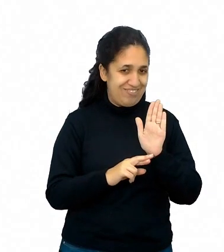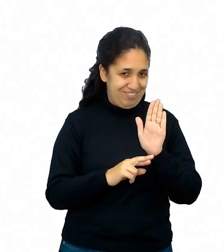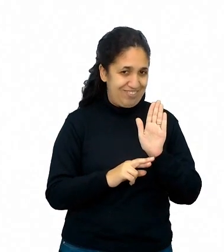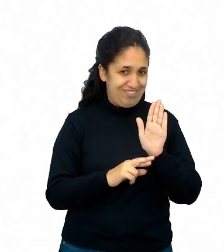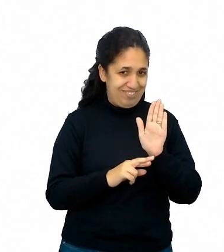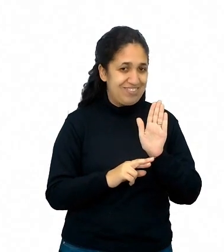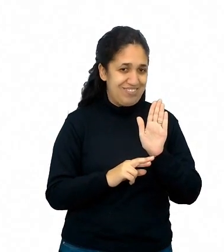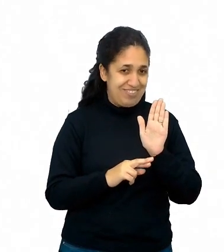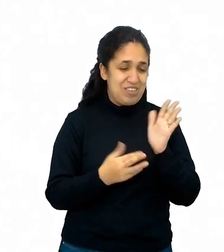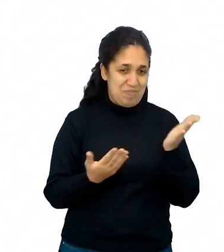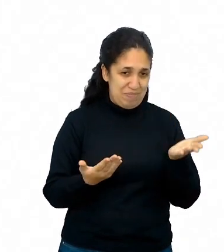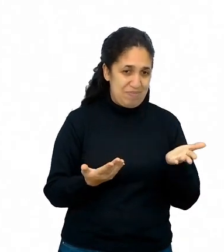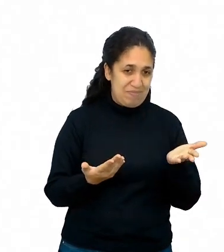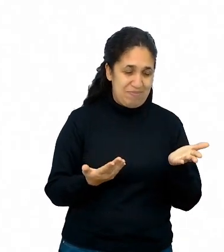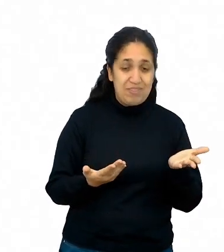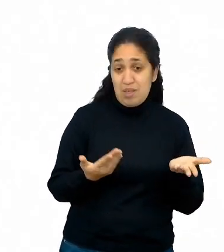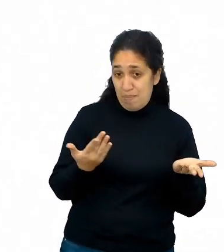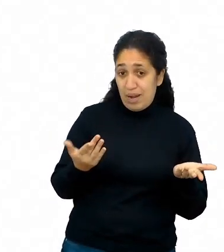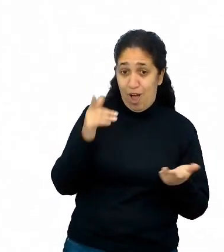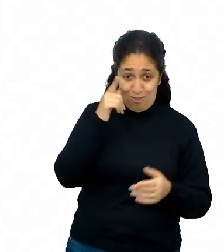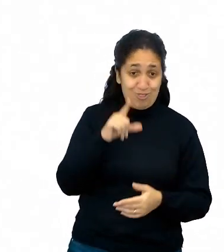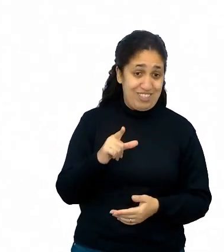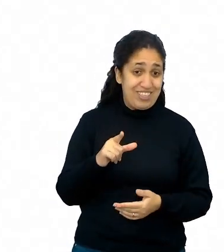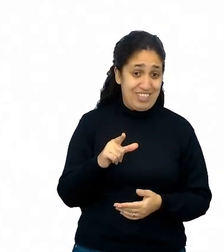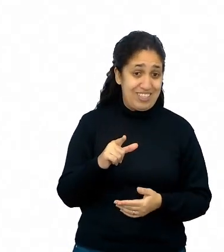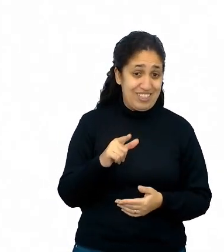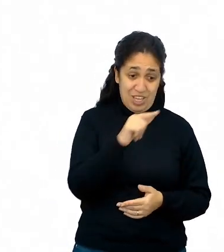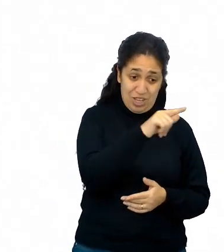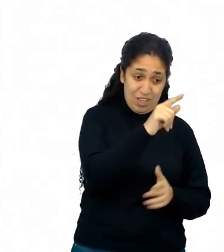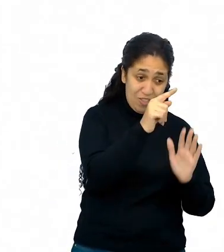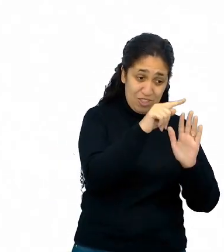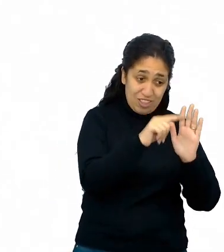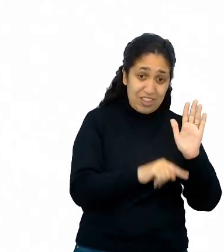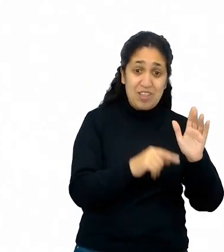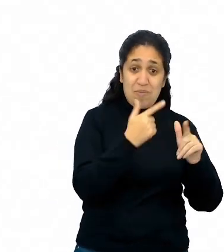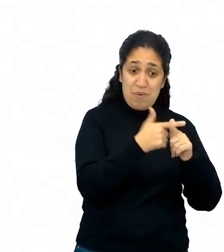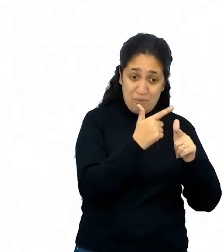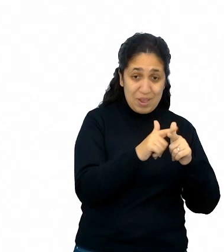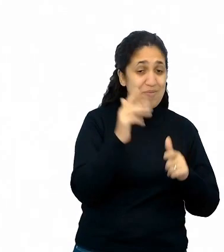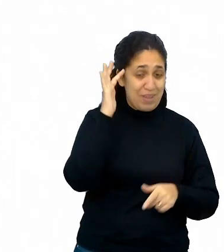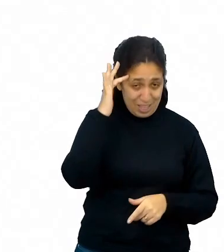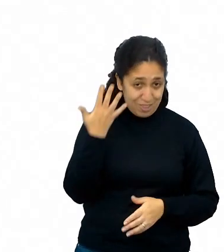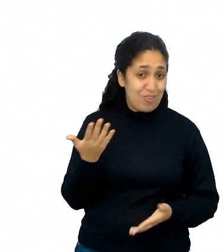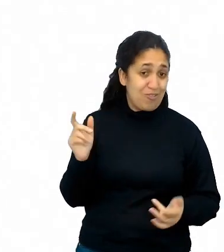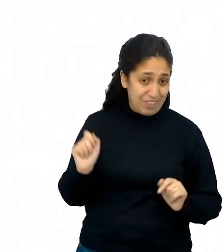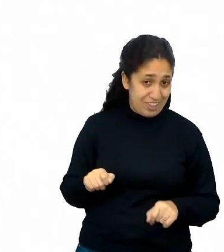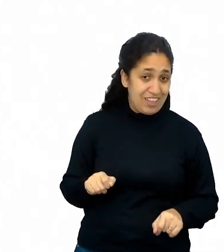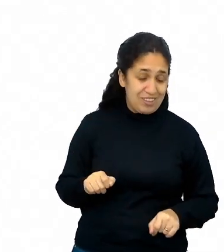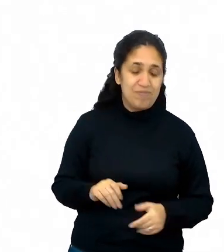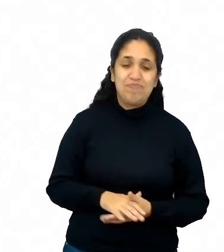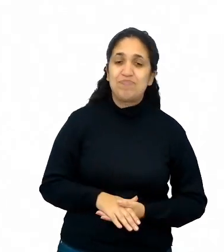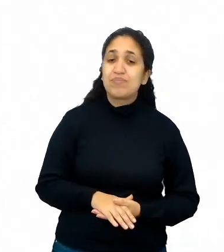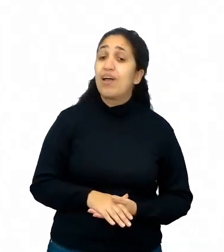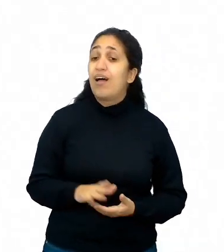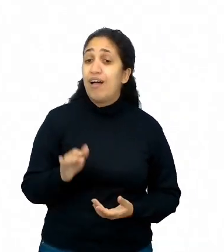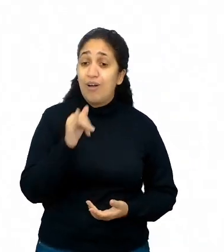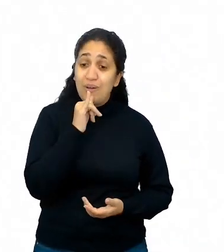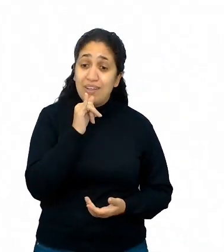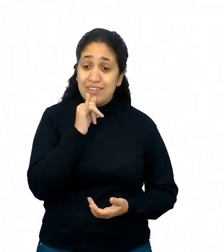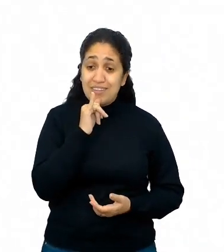para ter estratégias para a gente poder resolver aquele problema. Bom, um